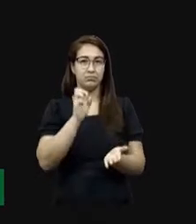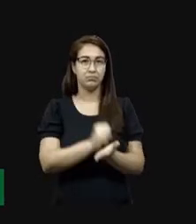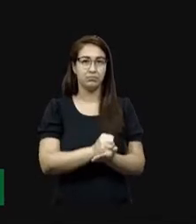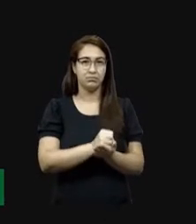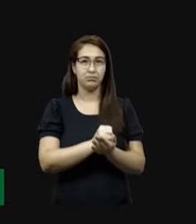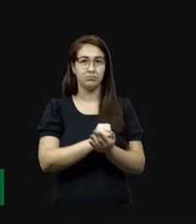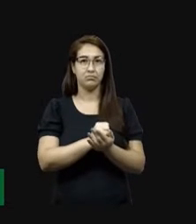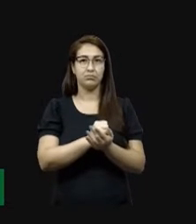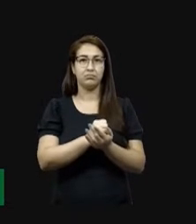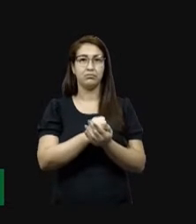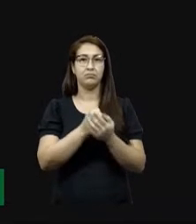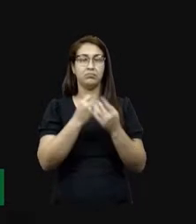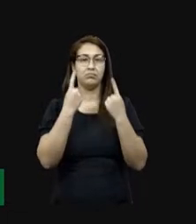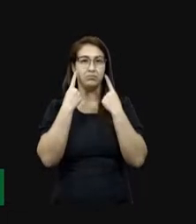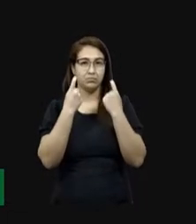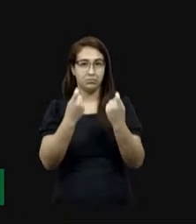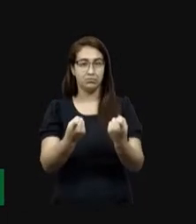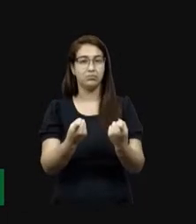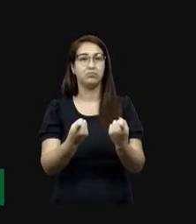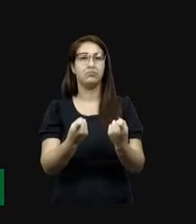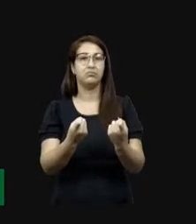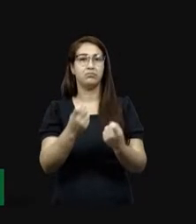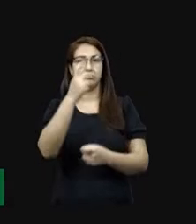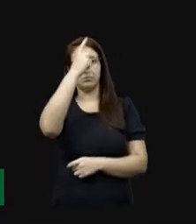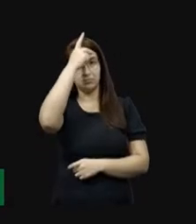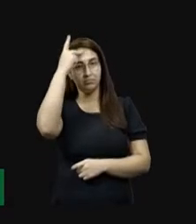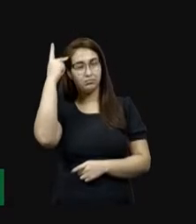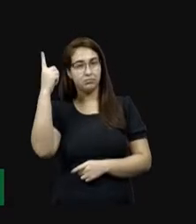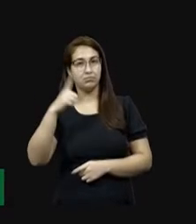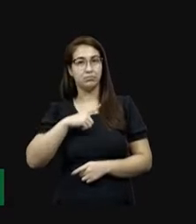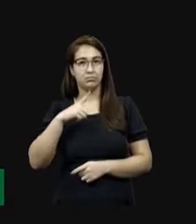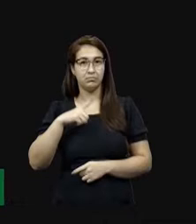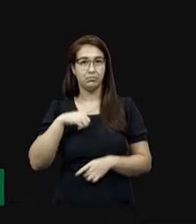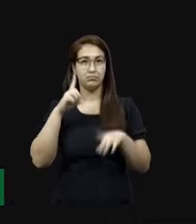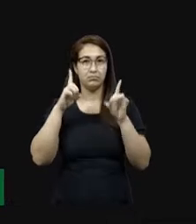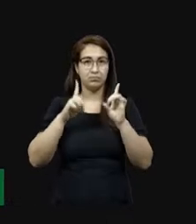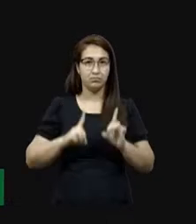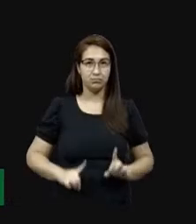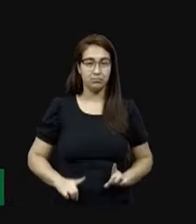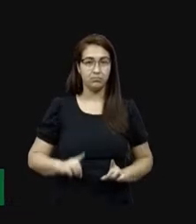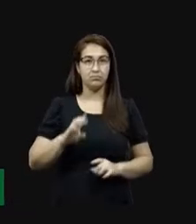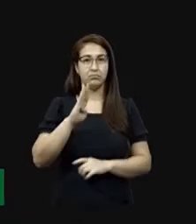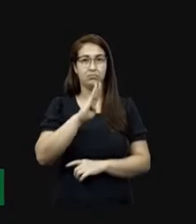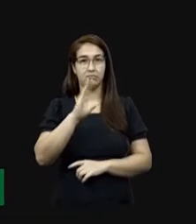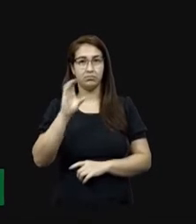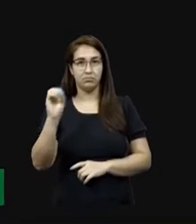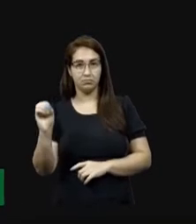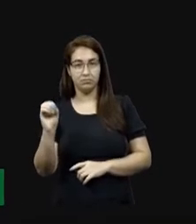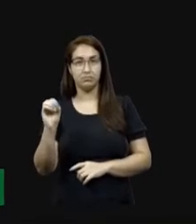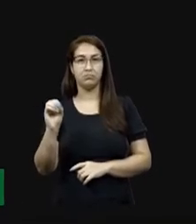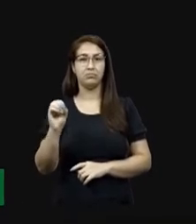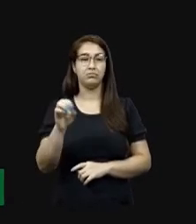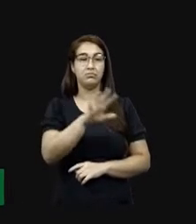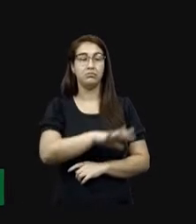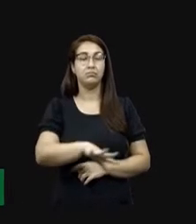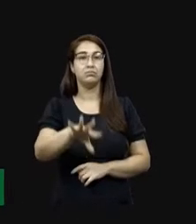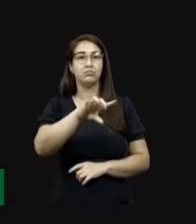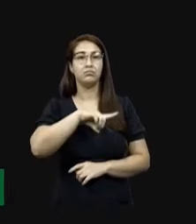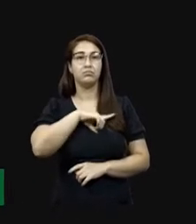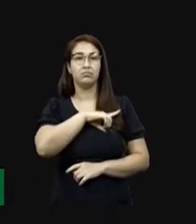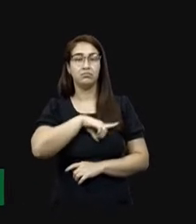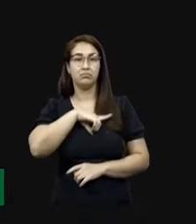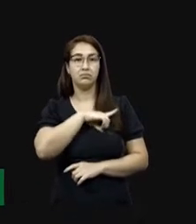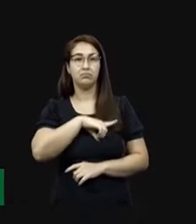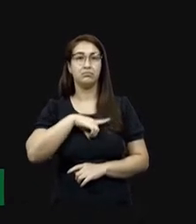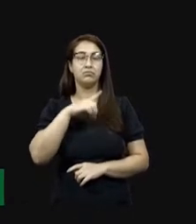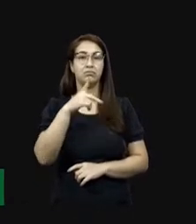a pessoa com deficiência no boletim de ocorrências pedido pelas delegacias de Polícia Civil